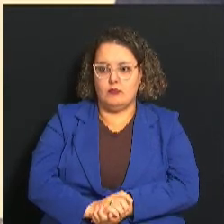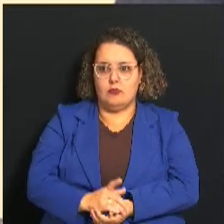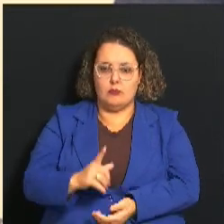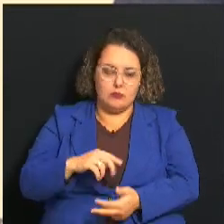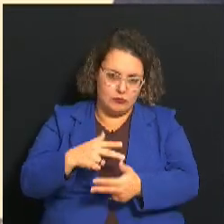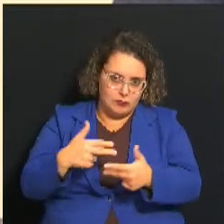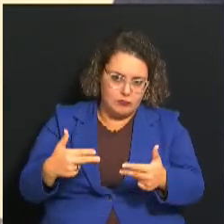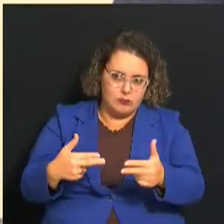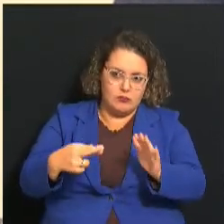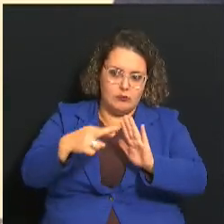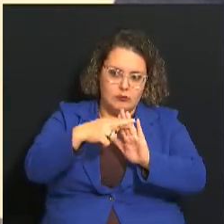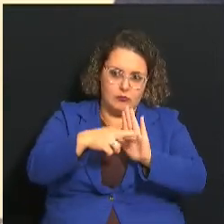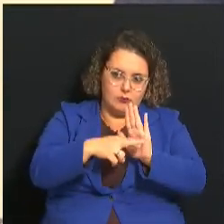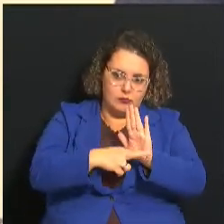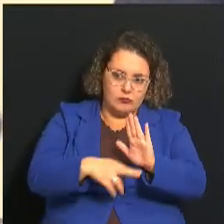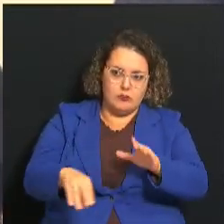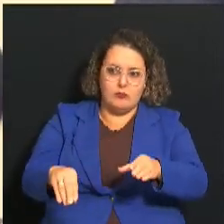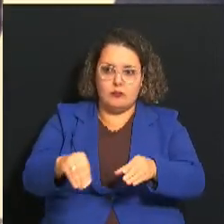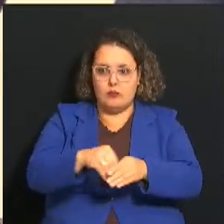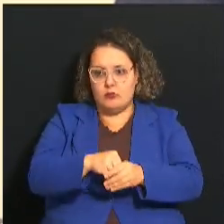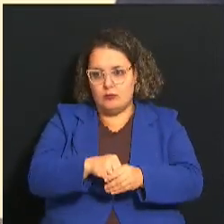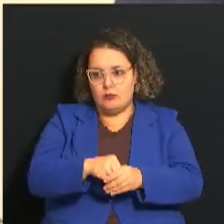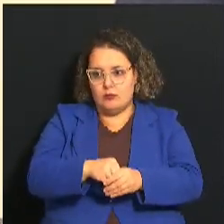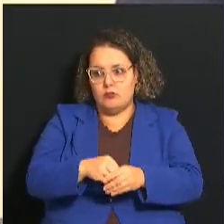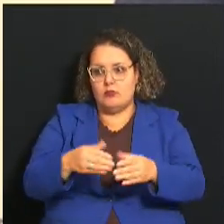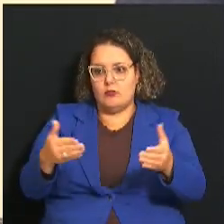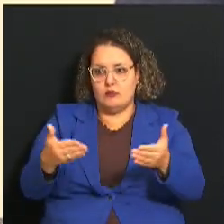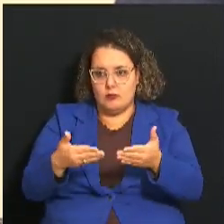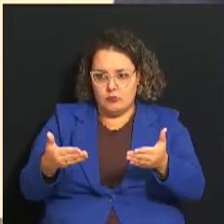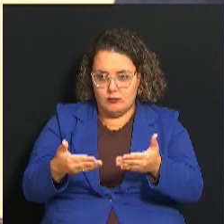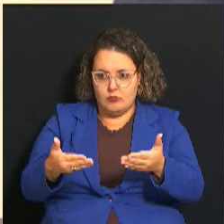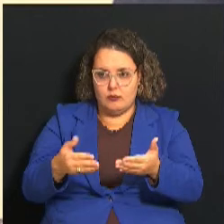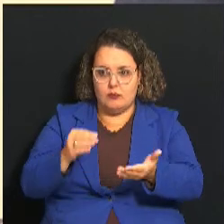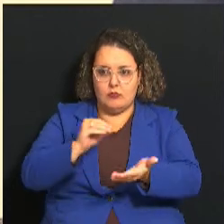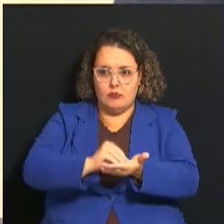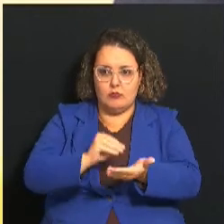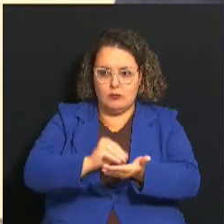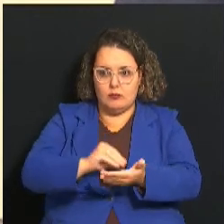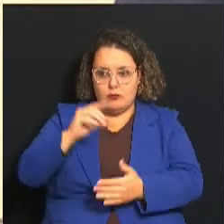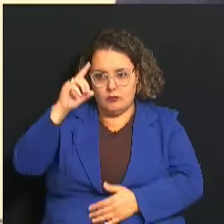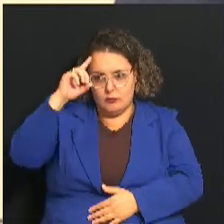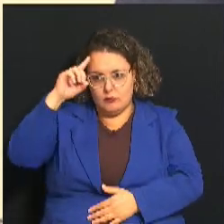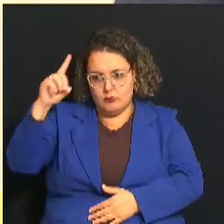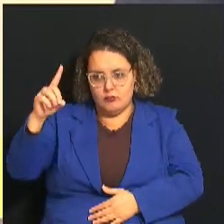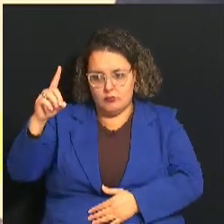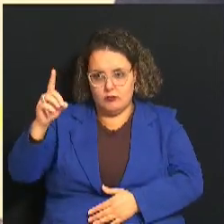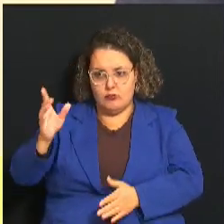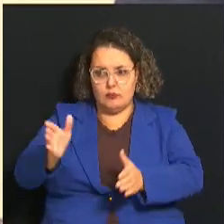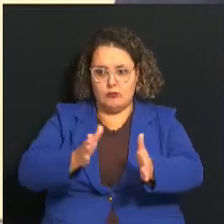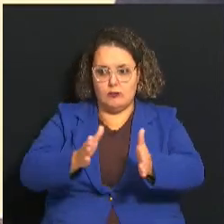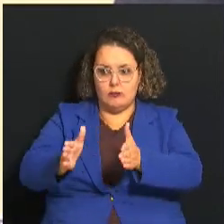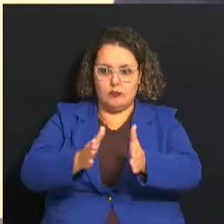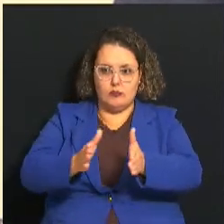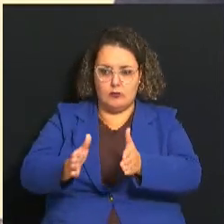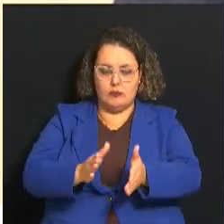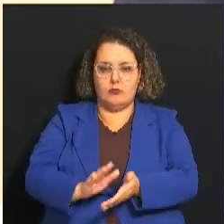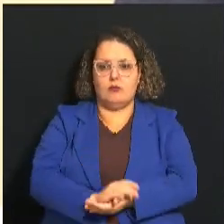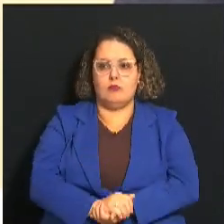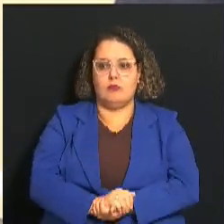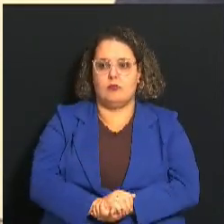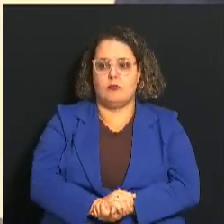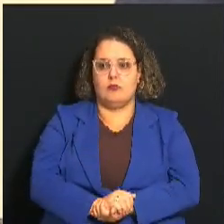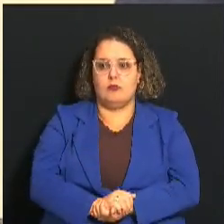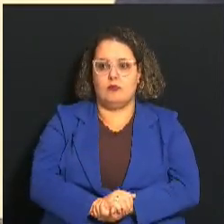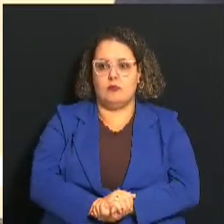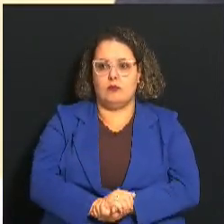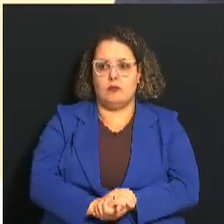pelo regimento interno, hoje é o último dia do prazo previsto para a